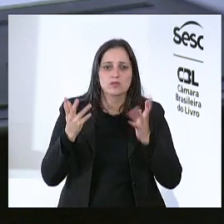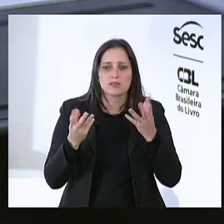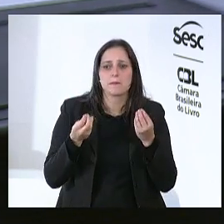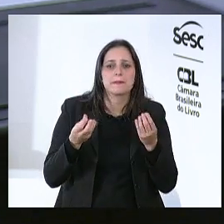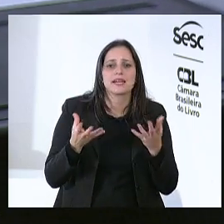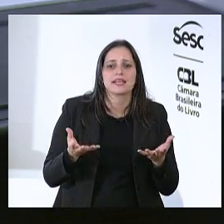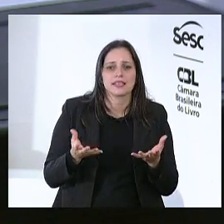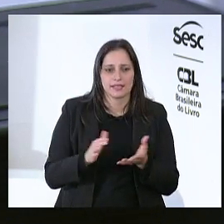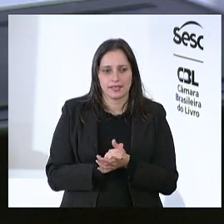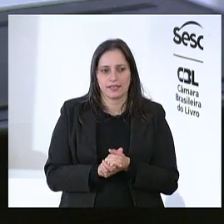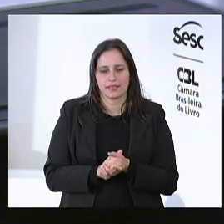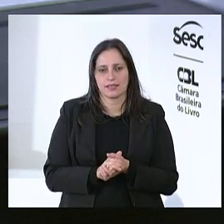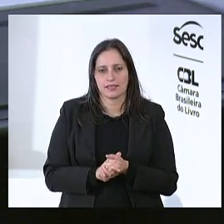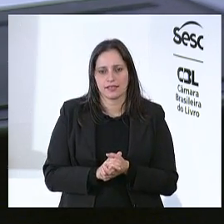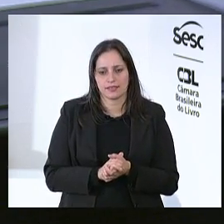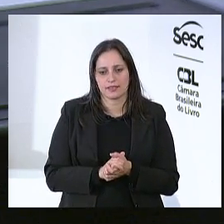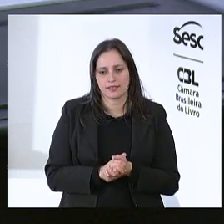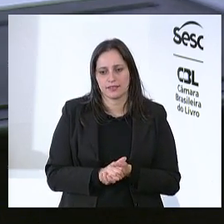obviamente, elas não são